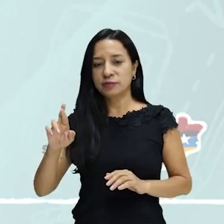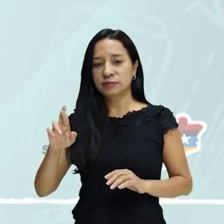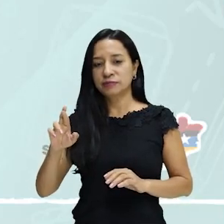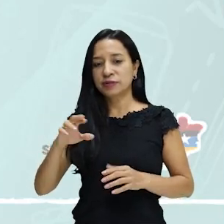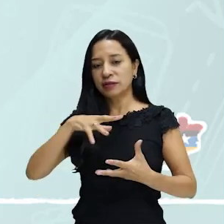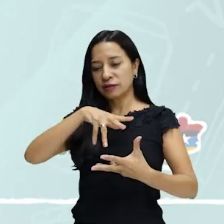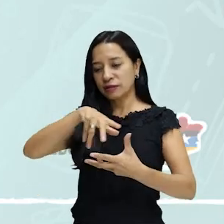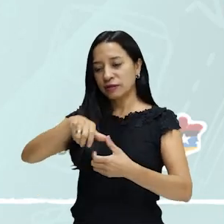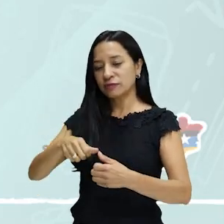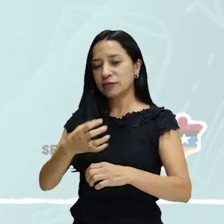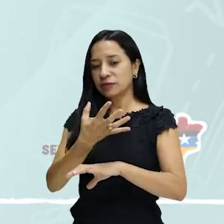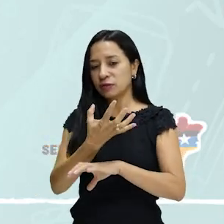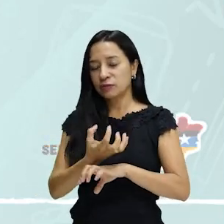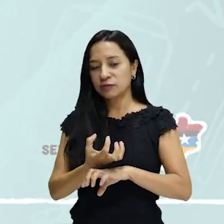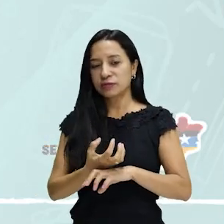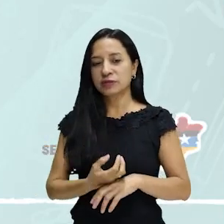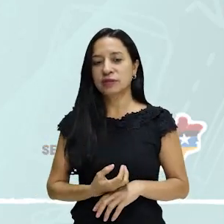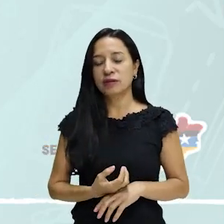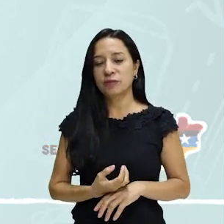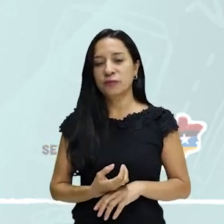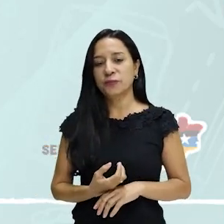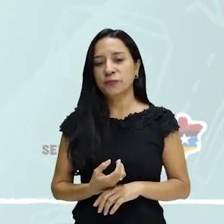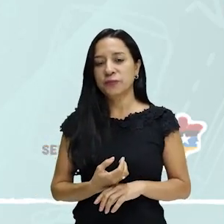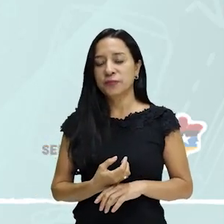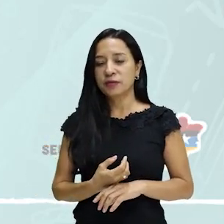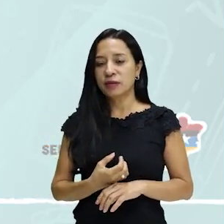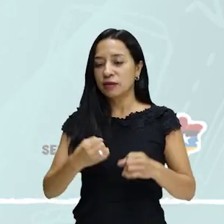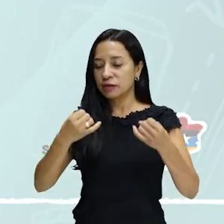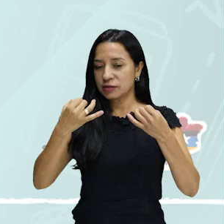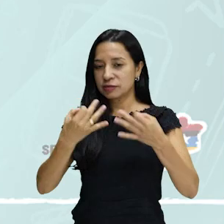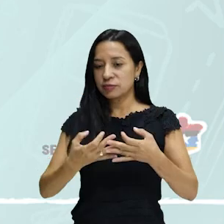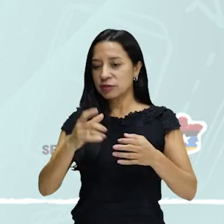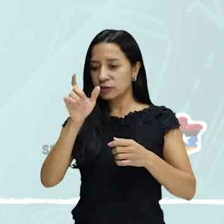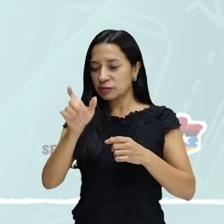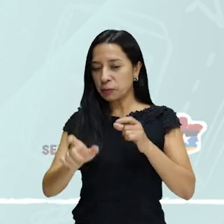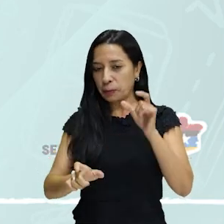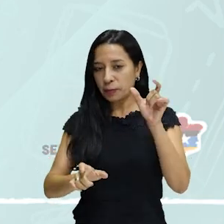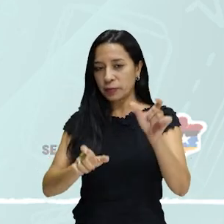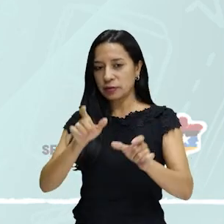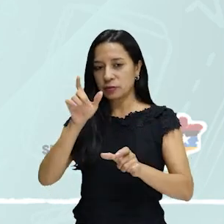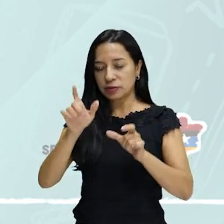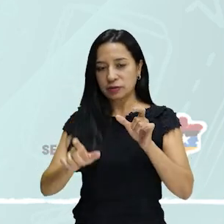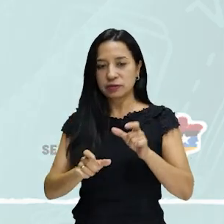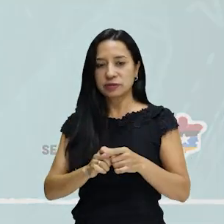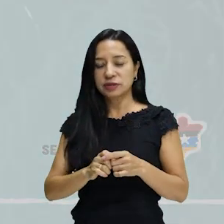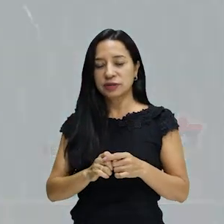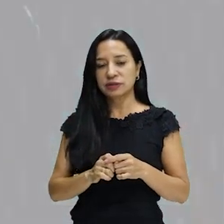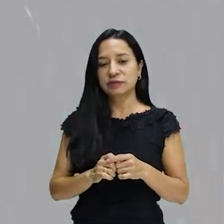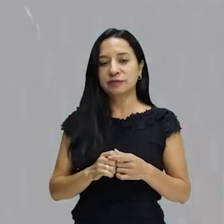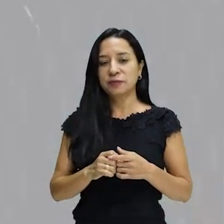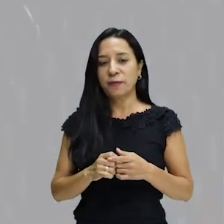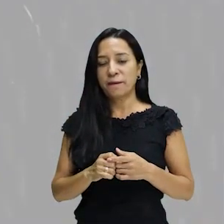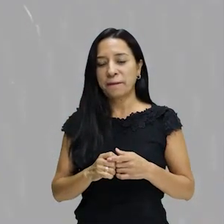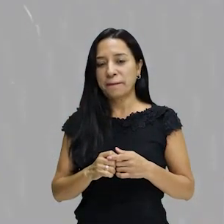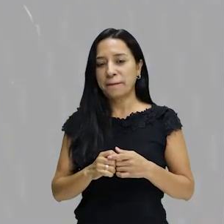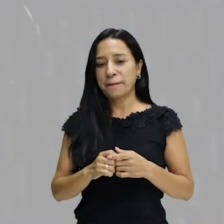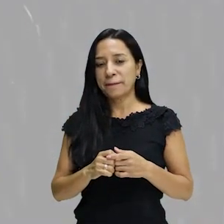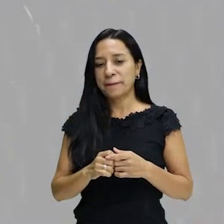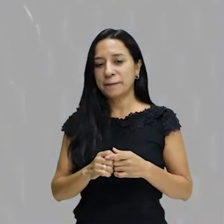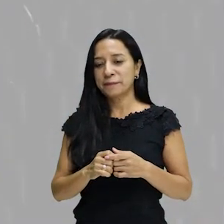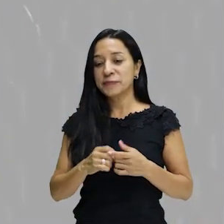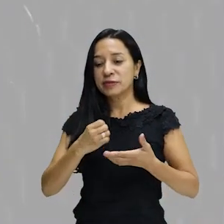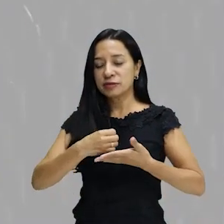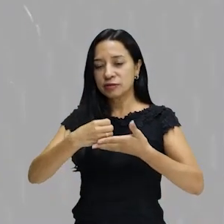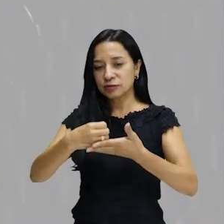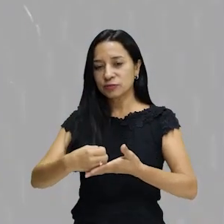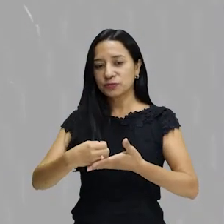aí dessas personalidades, que é o Kepler e o Isaac Newton, né, e as contribuições que eles deixaram aí para a